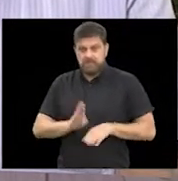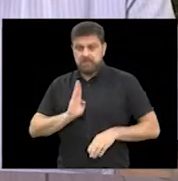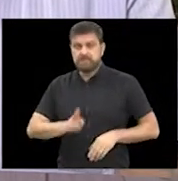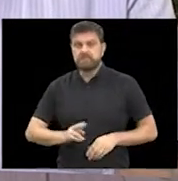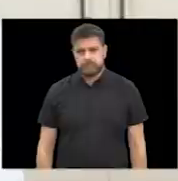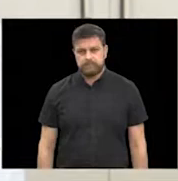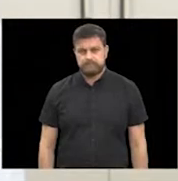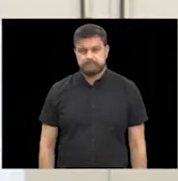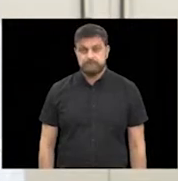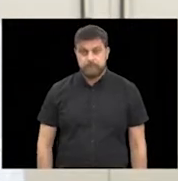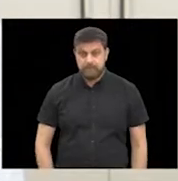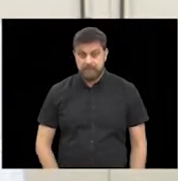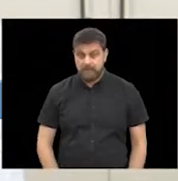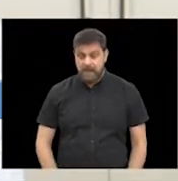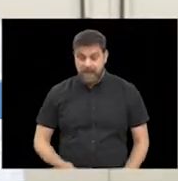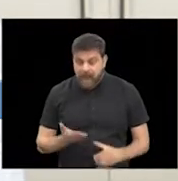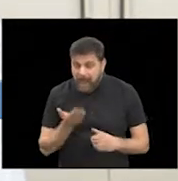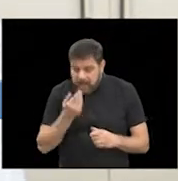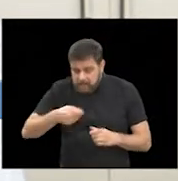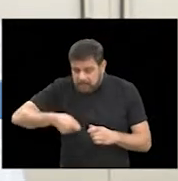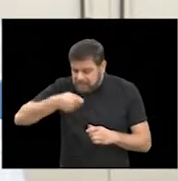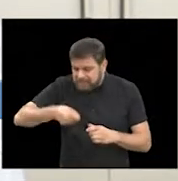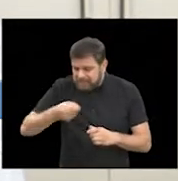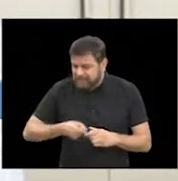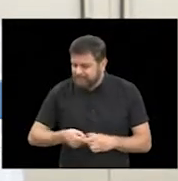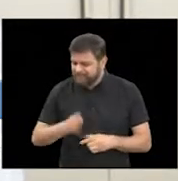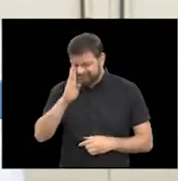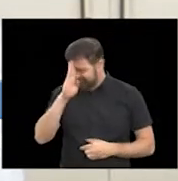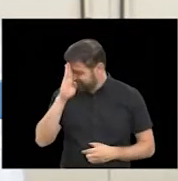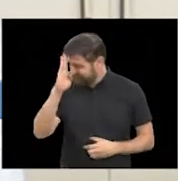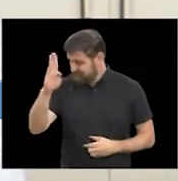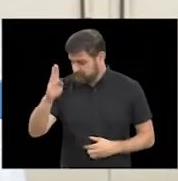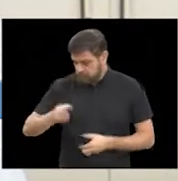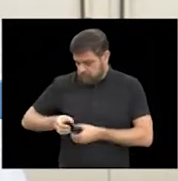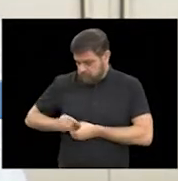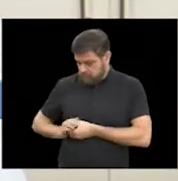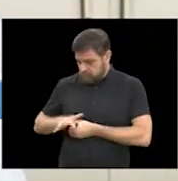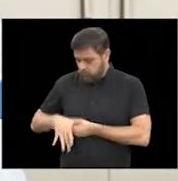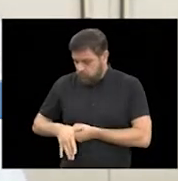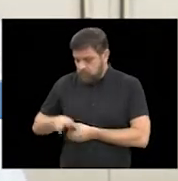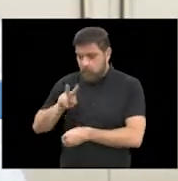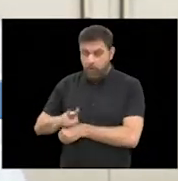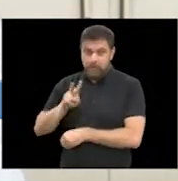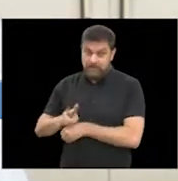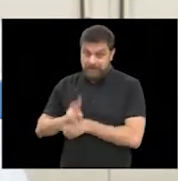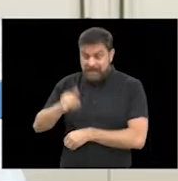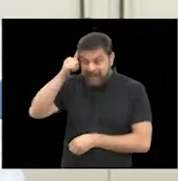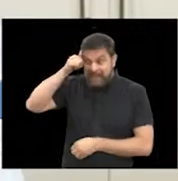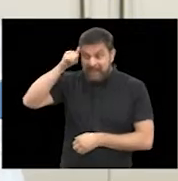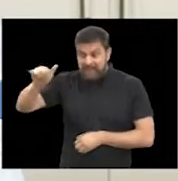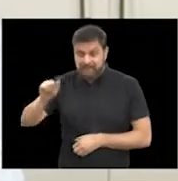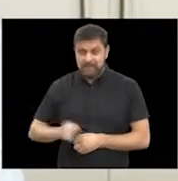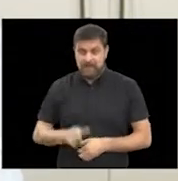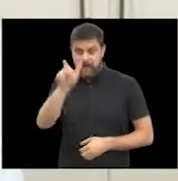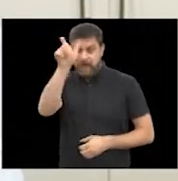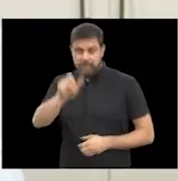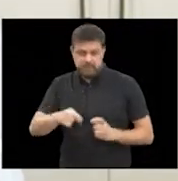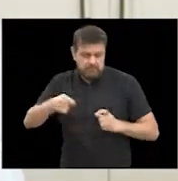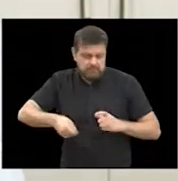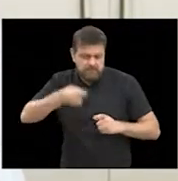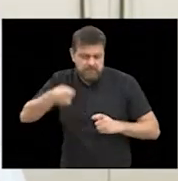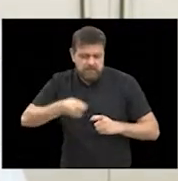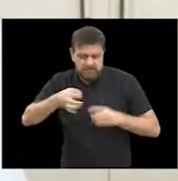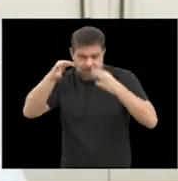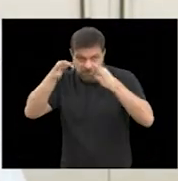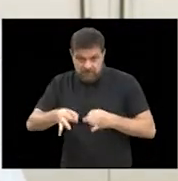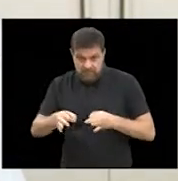no duodeno. A alimentação é imprescindível para tratar a úlcera e principalmente prevenir, né? Se você prevenir, você tem uma gastrite leve,